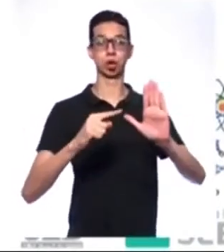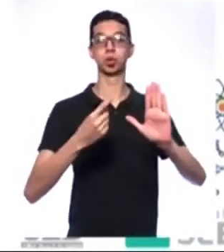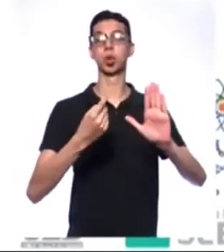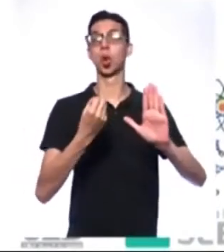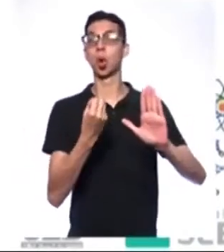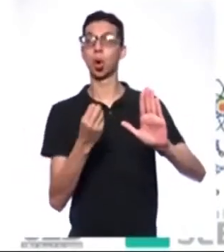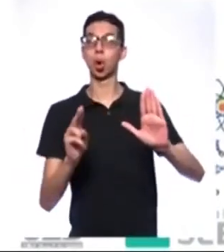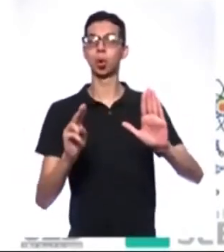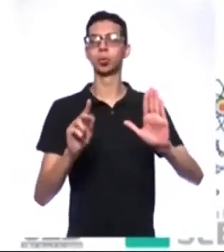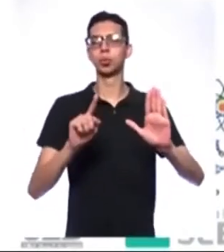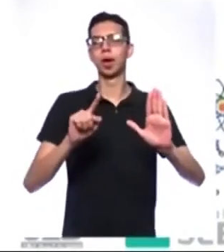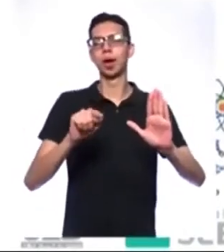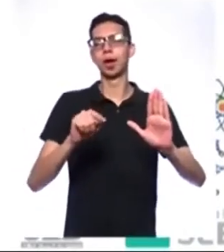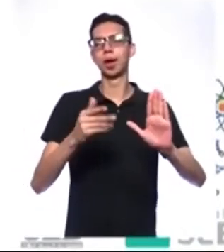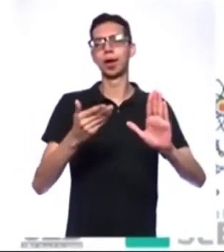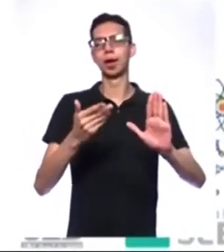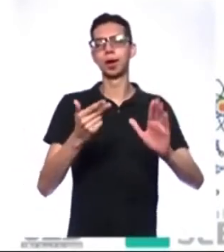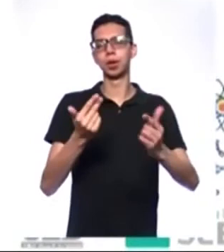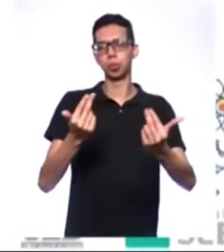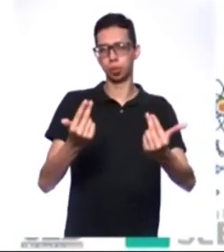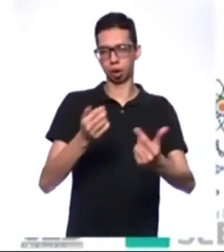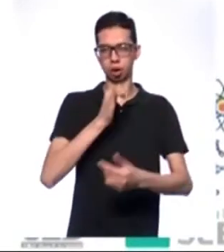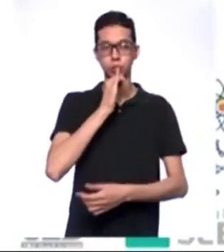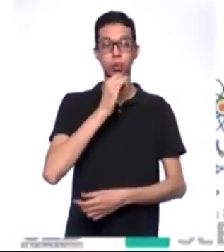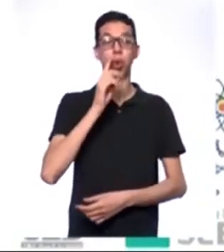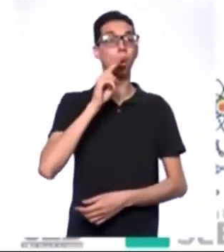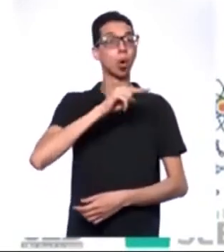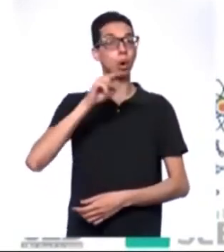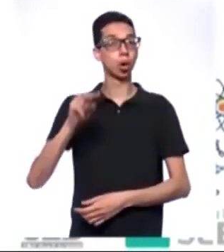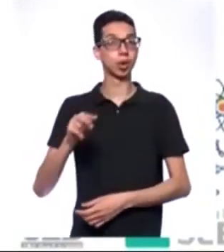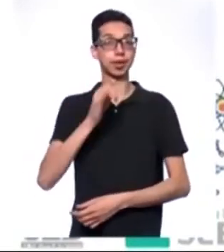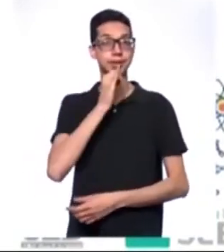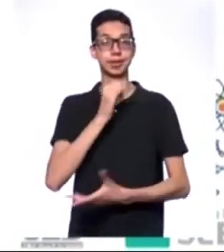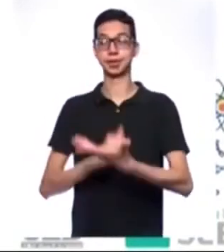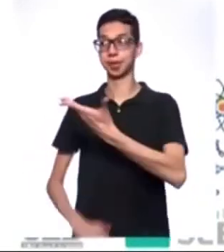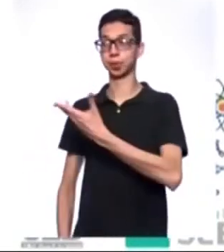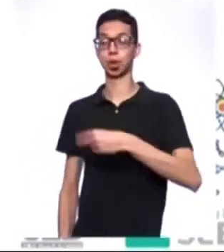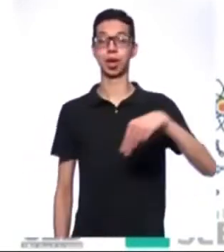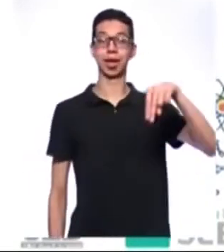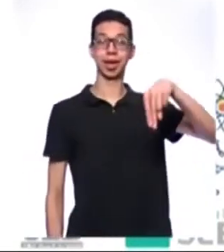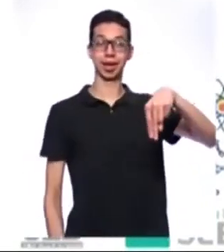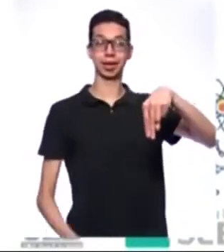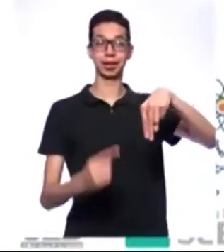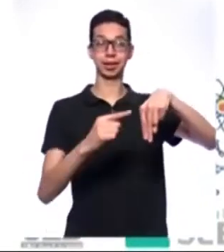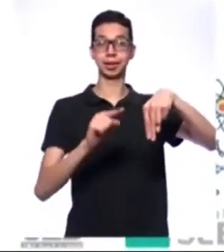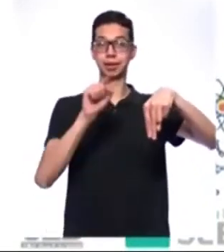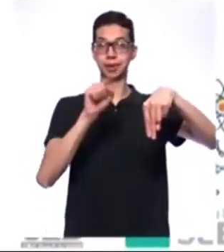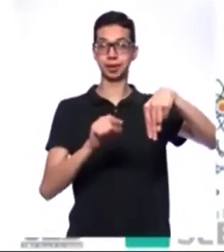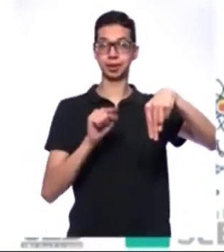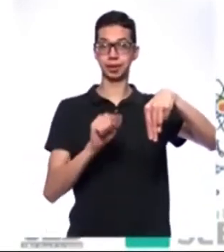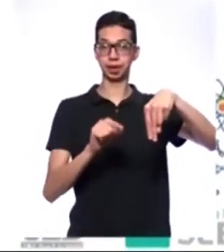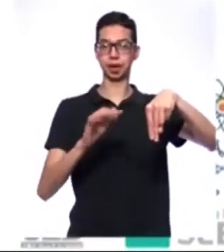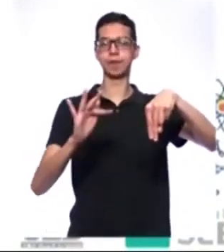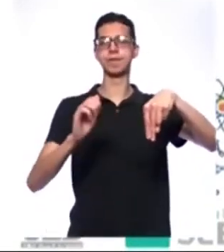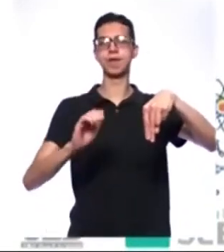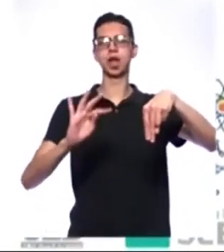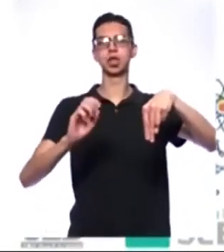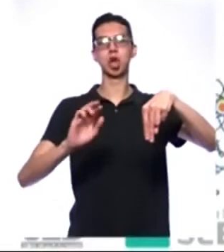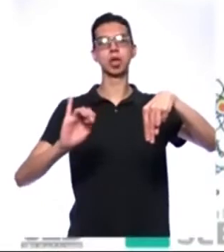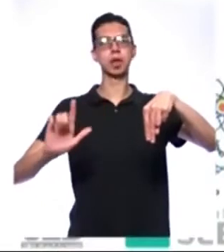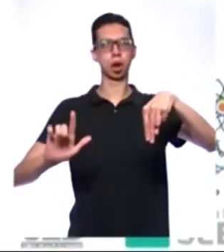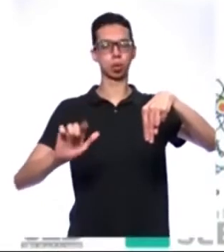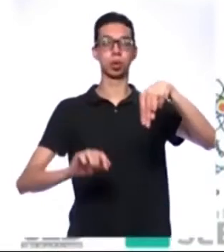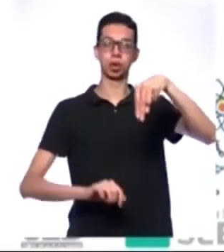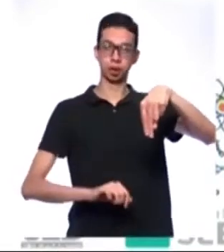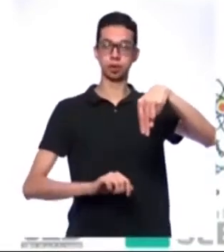escavação tá Então olha só é para ler assim ó ele fatorial tá essa exclamação você ler fatorial